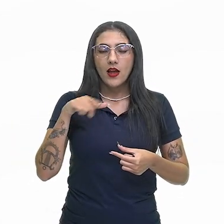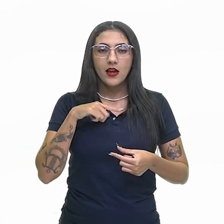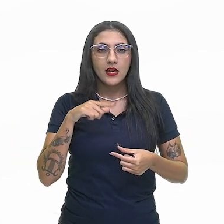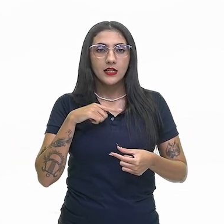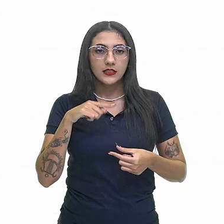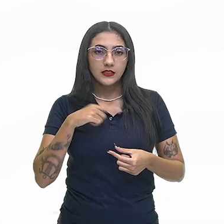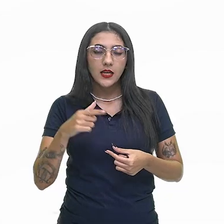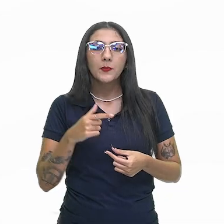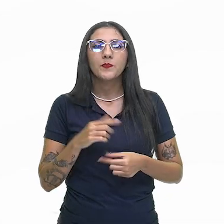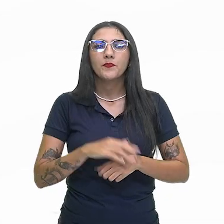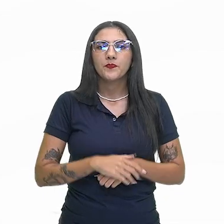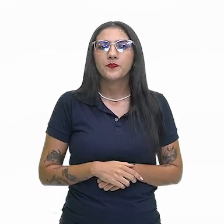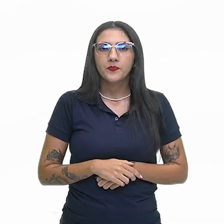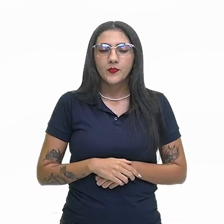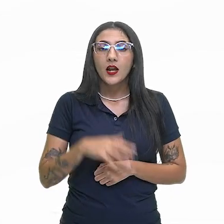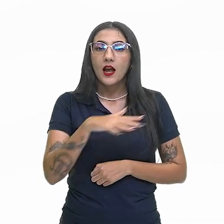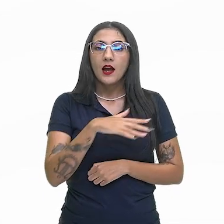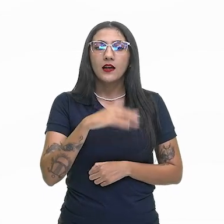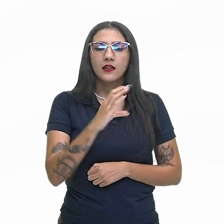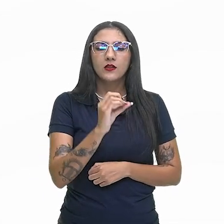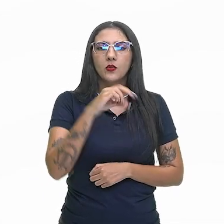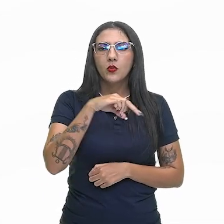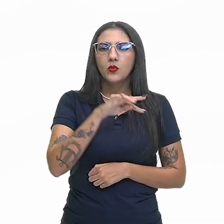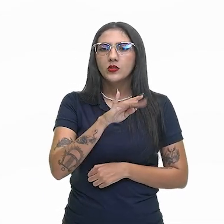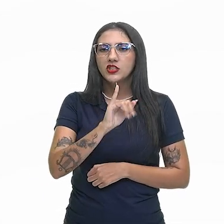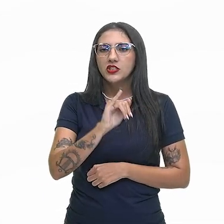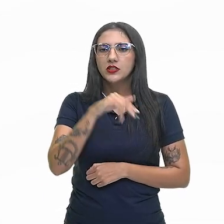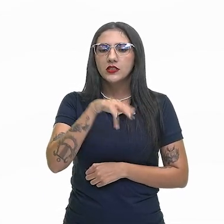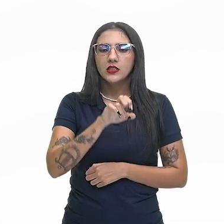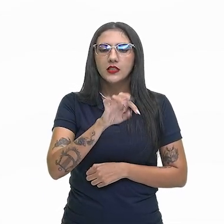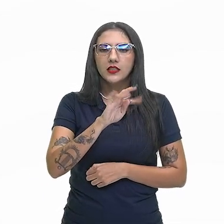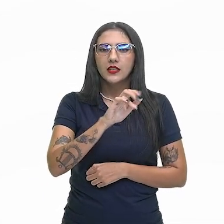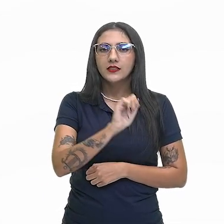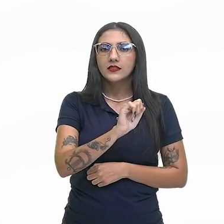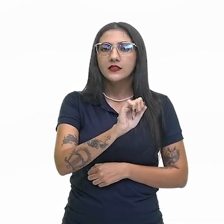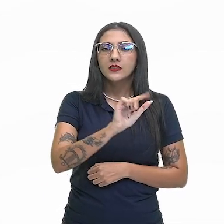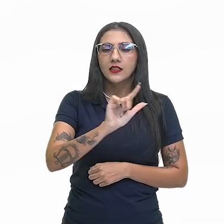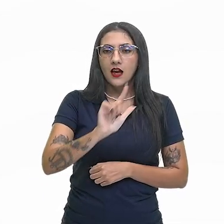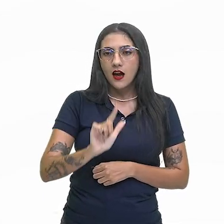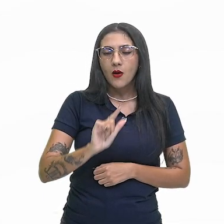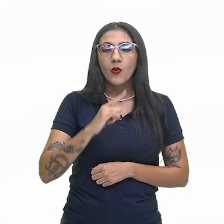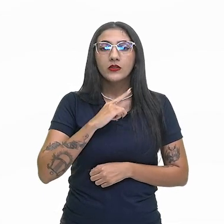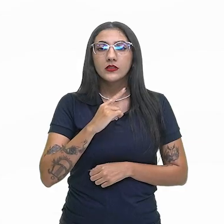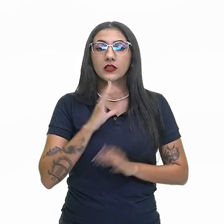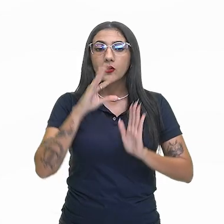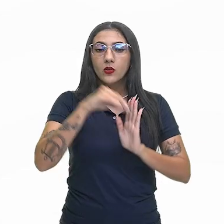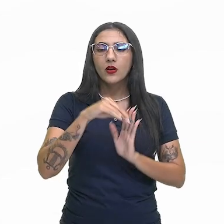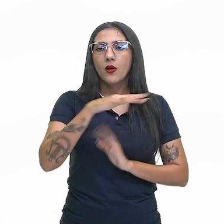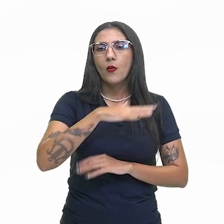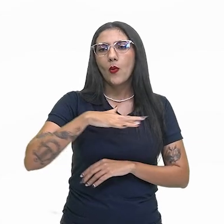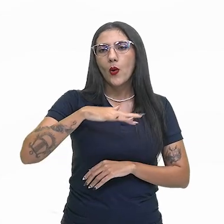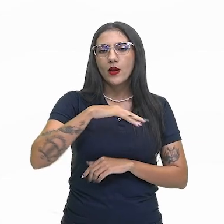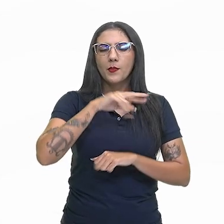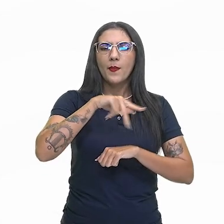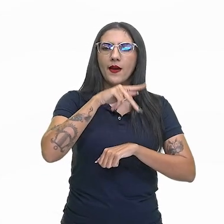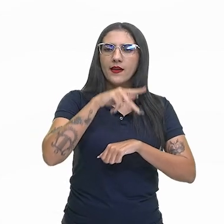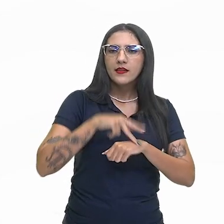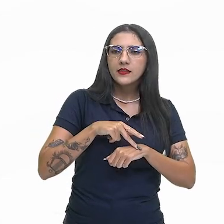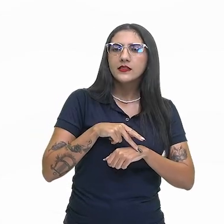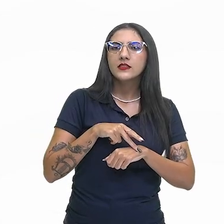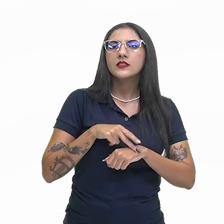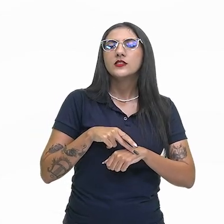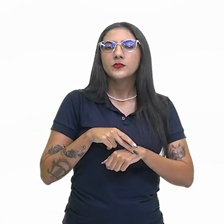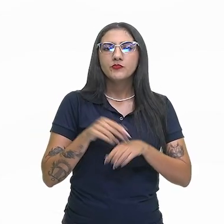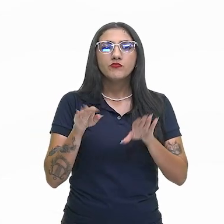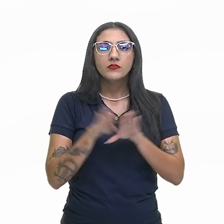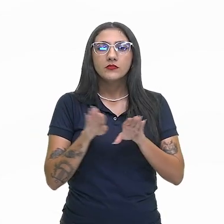em crosta continental, que é onde ficam os continentes, os países, as ilhas, e também